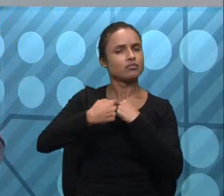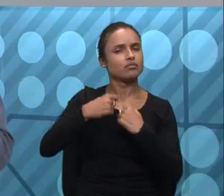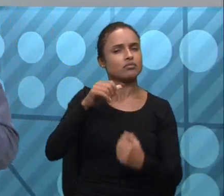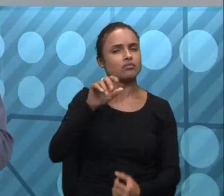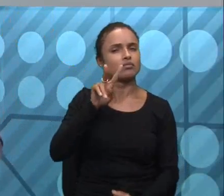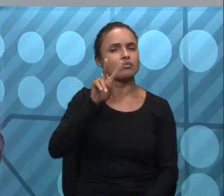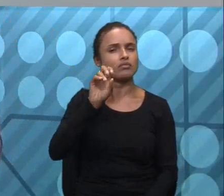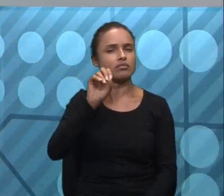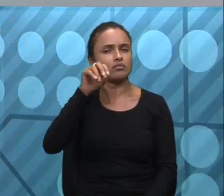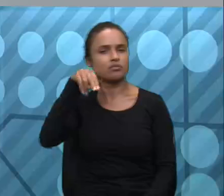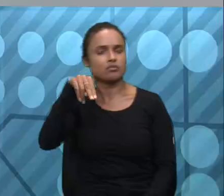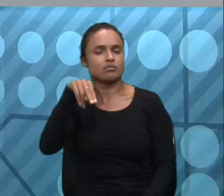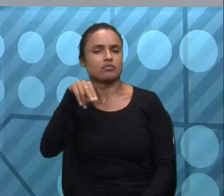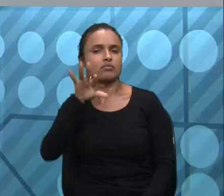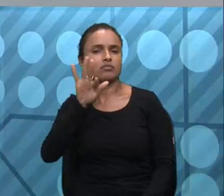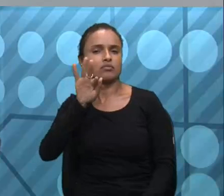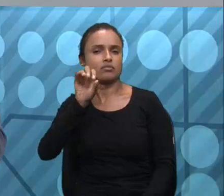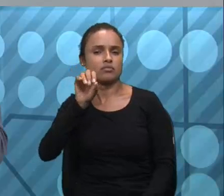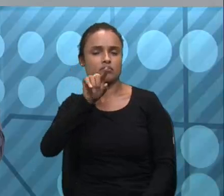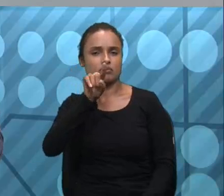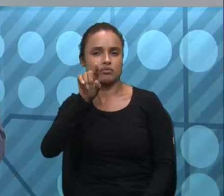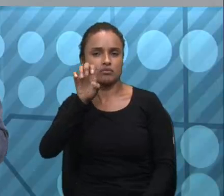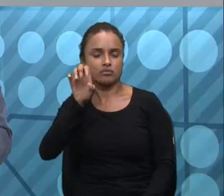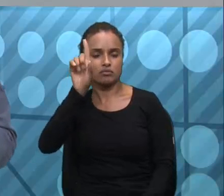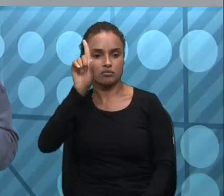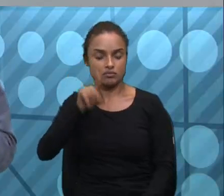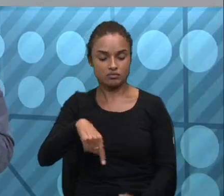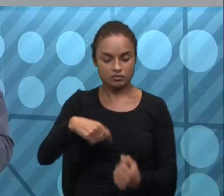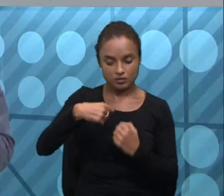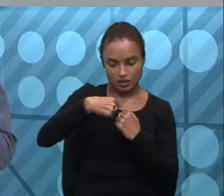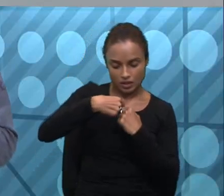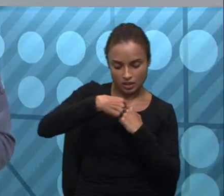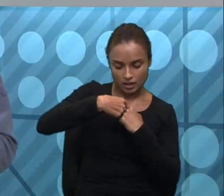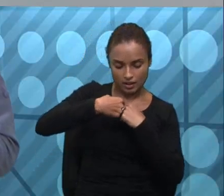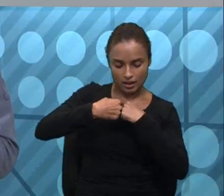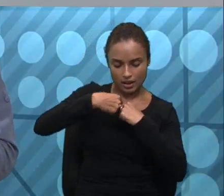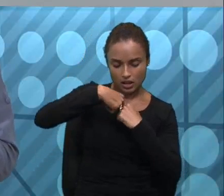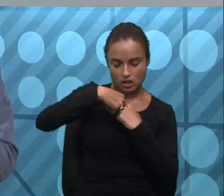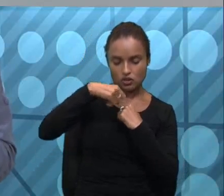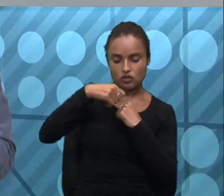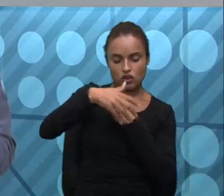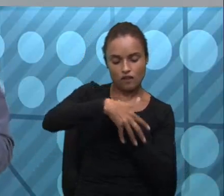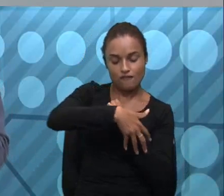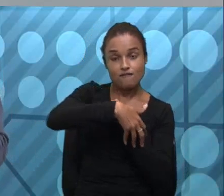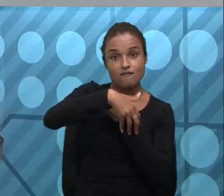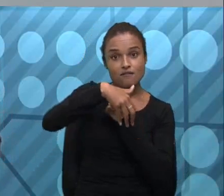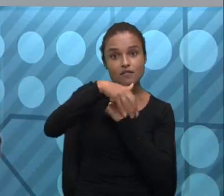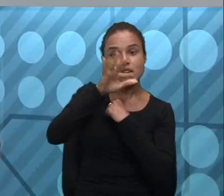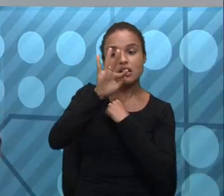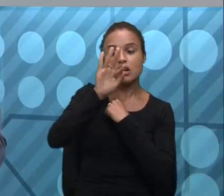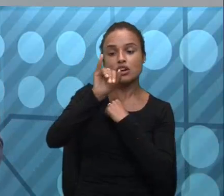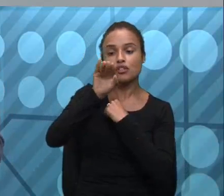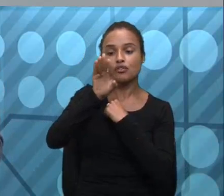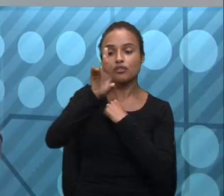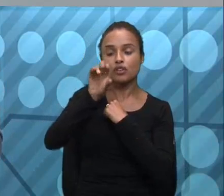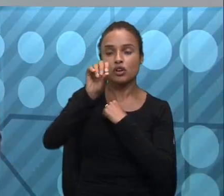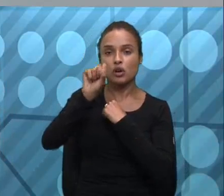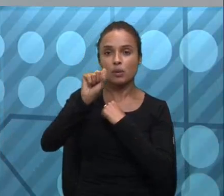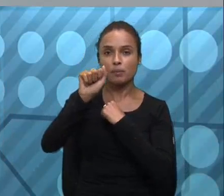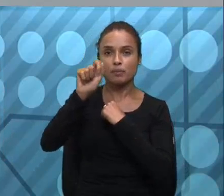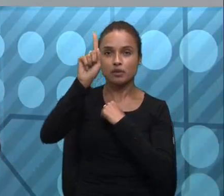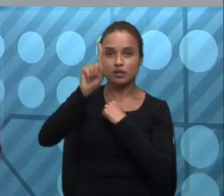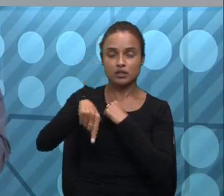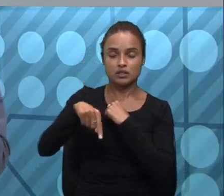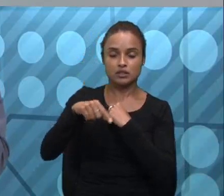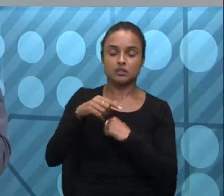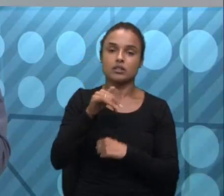tipo de articulação fibrosa, tá? E ela consiste no encaixe que nós temos para